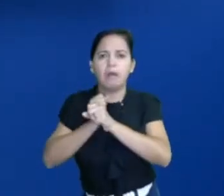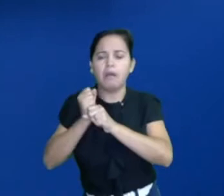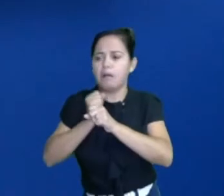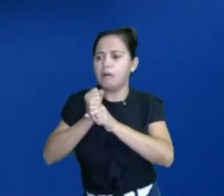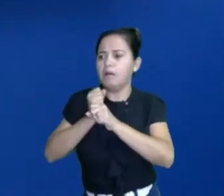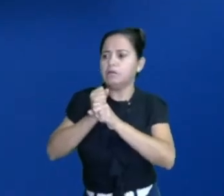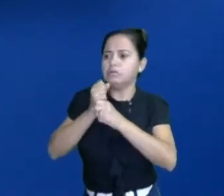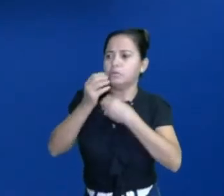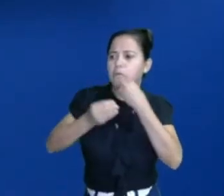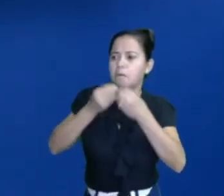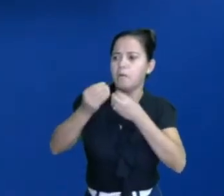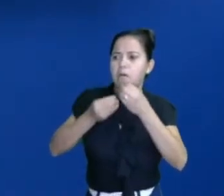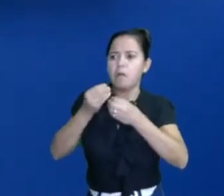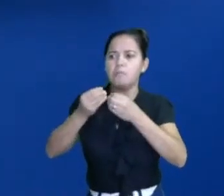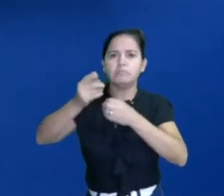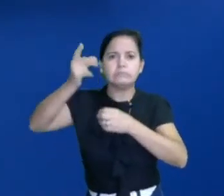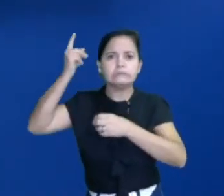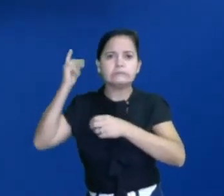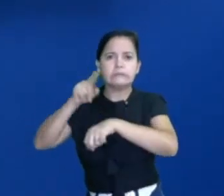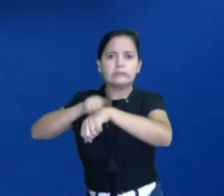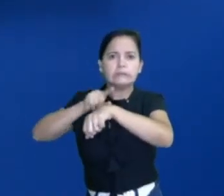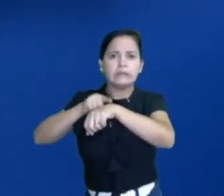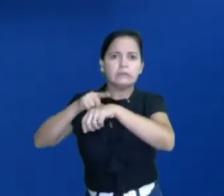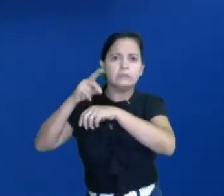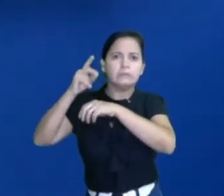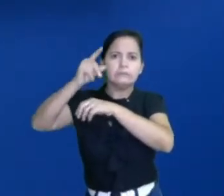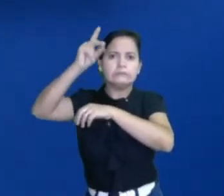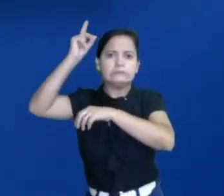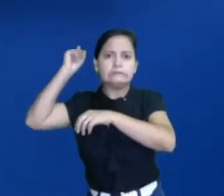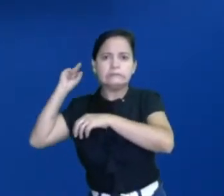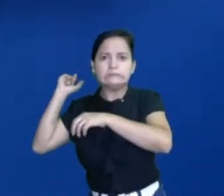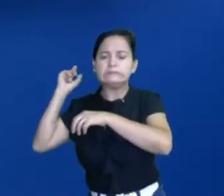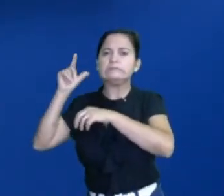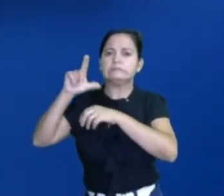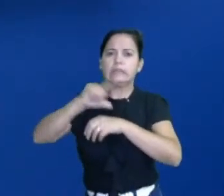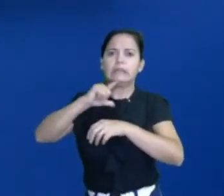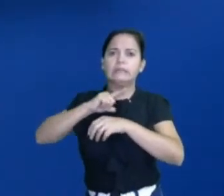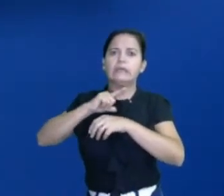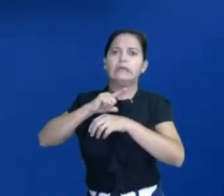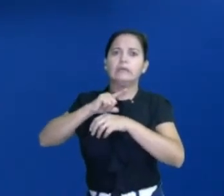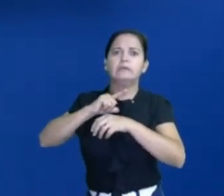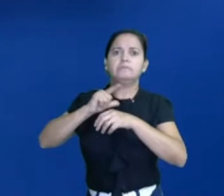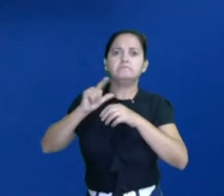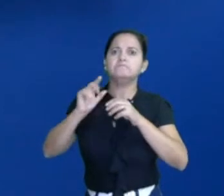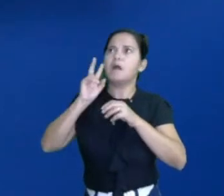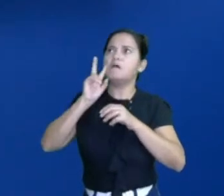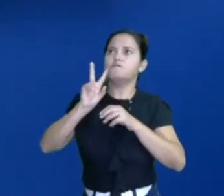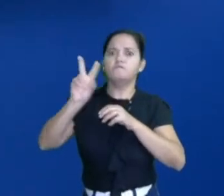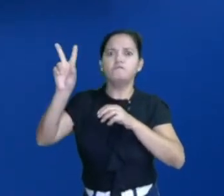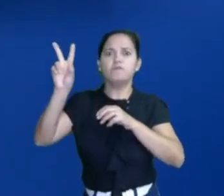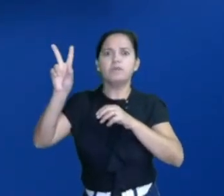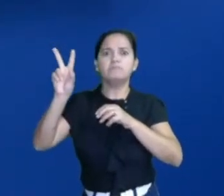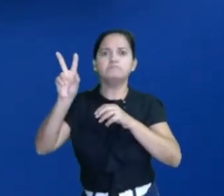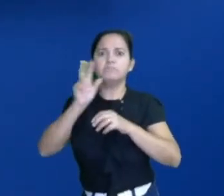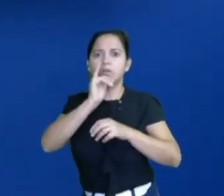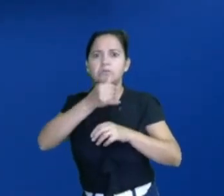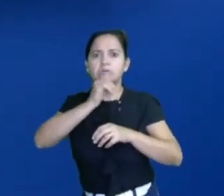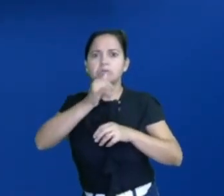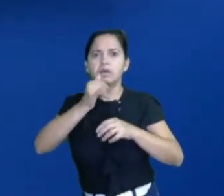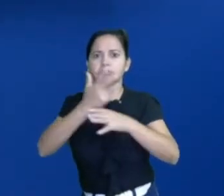tá agora. O tempo foi passando e ele tá lá, vivo, contando a história da cidade.